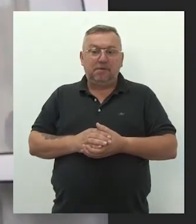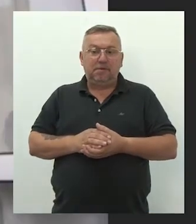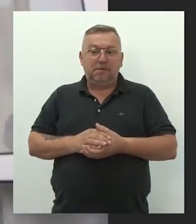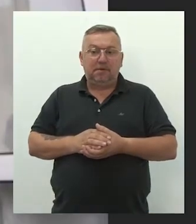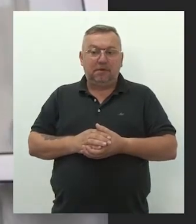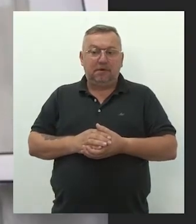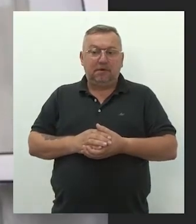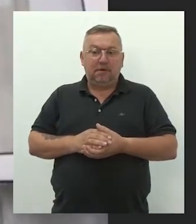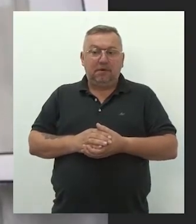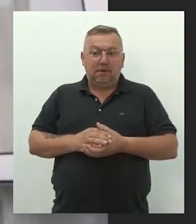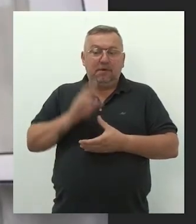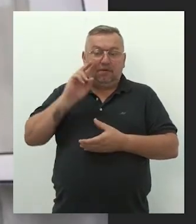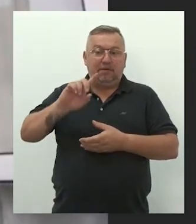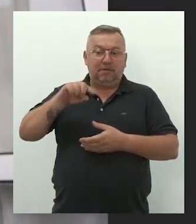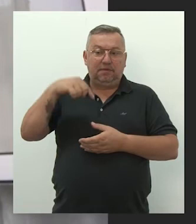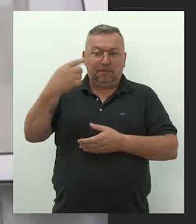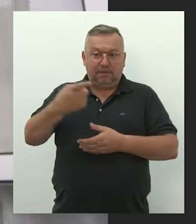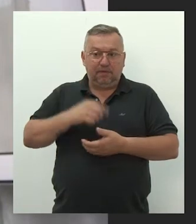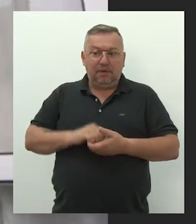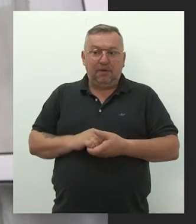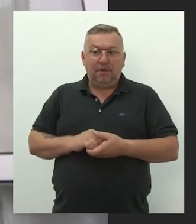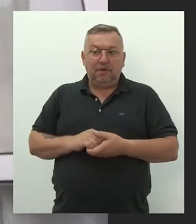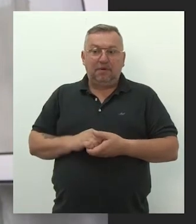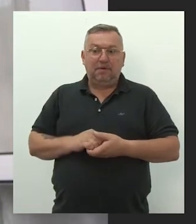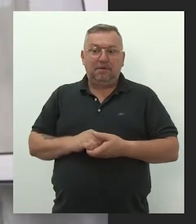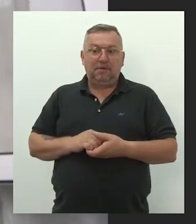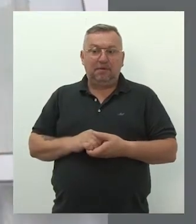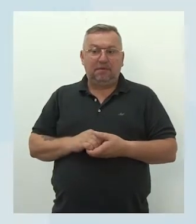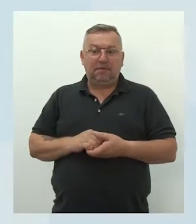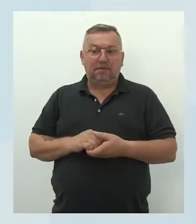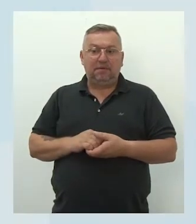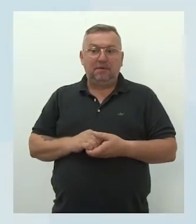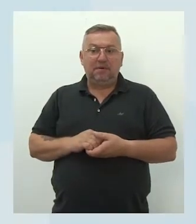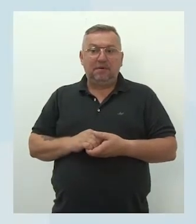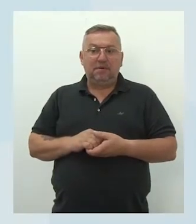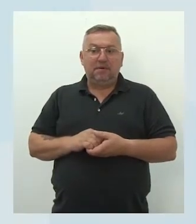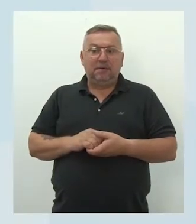vamos passar para o próximo. Vamos passar para o próximo, então.